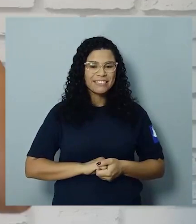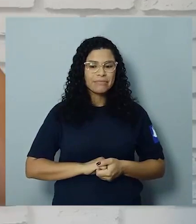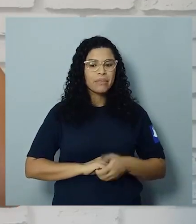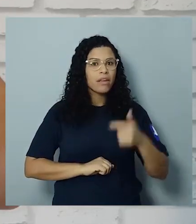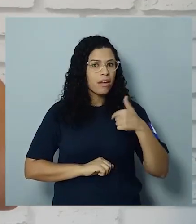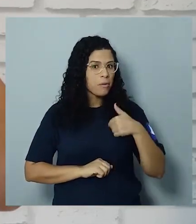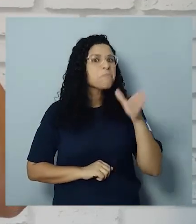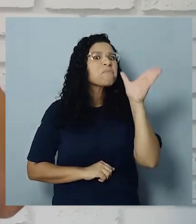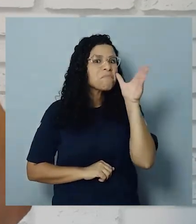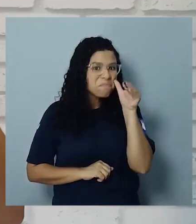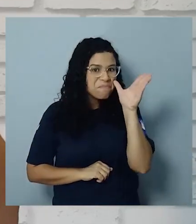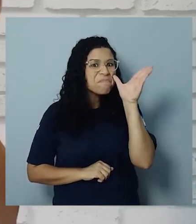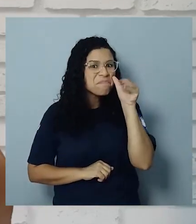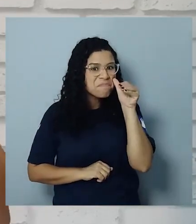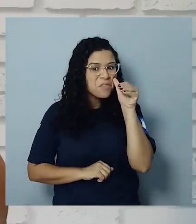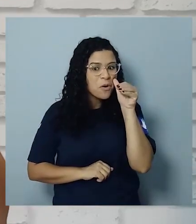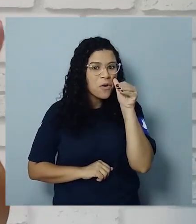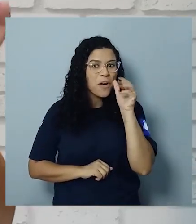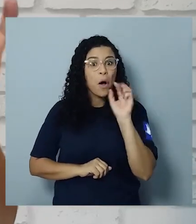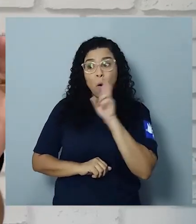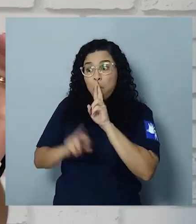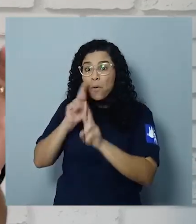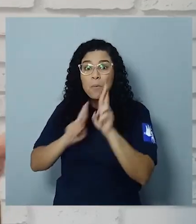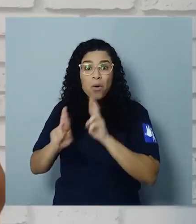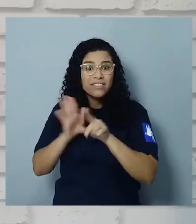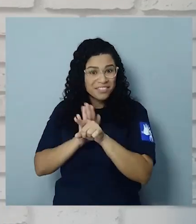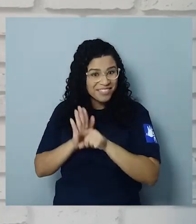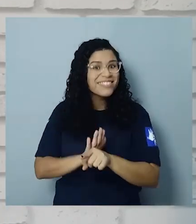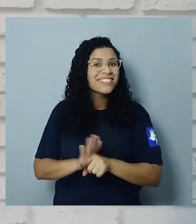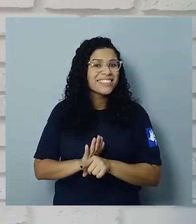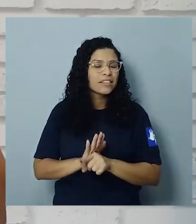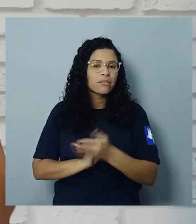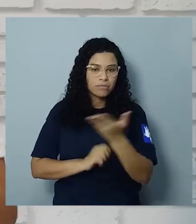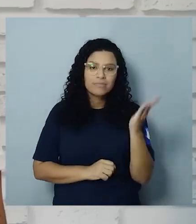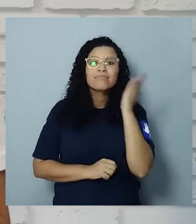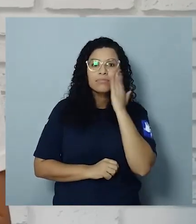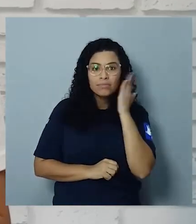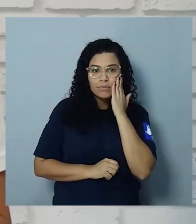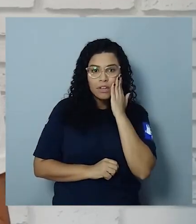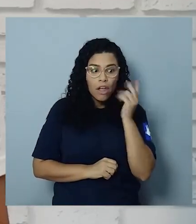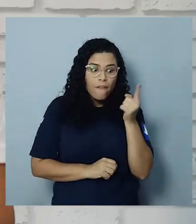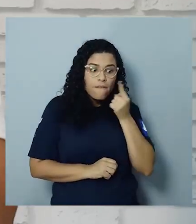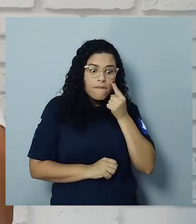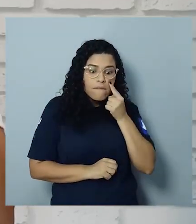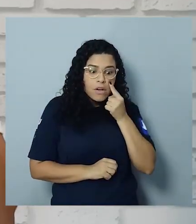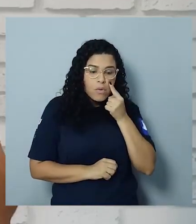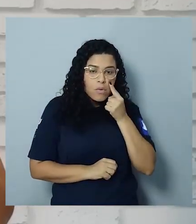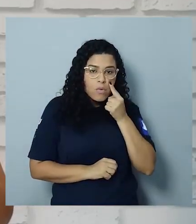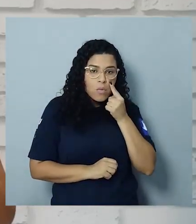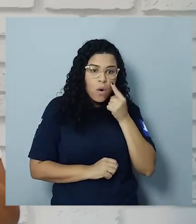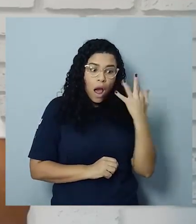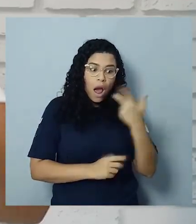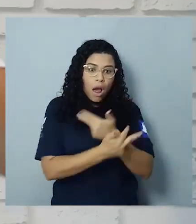ai eu sou muito curiosa para ver o resultado da nossa pesquisa científica vocês já sabem né viu um bichinho com